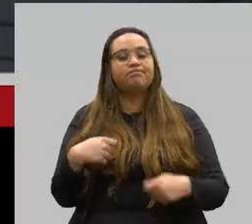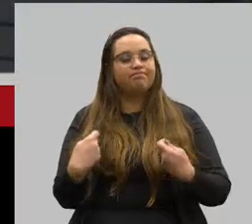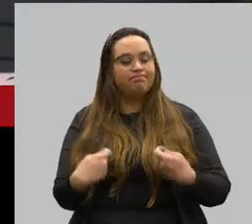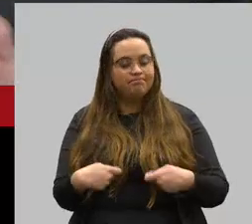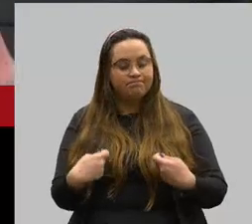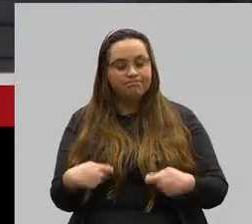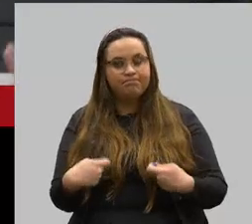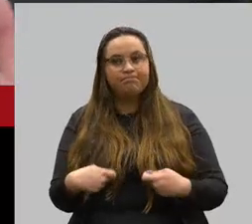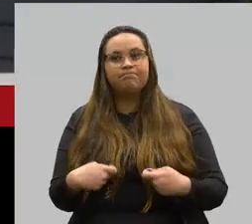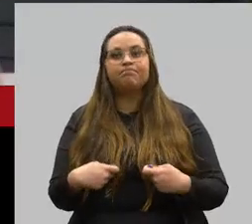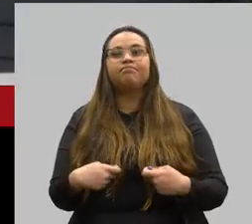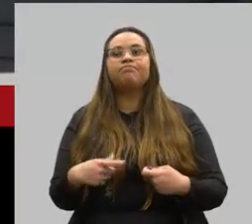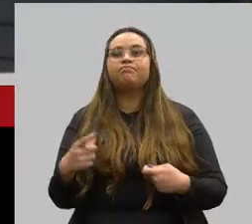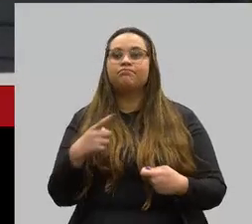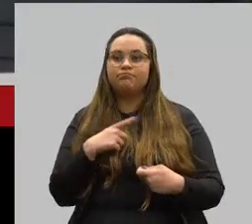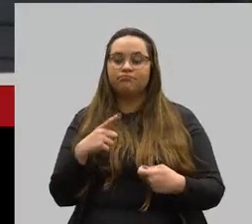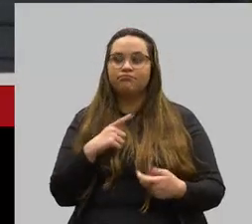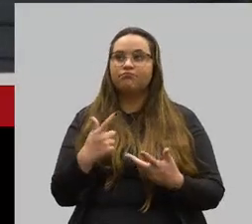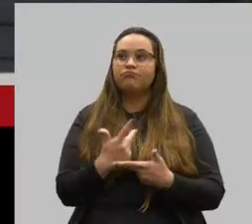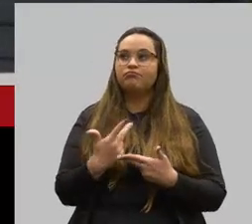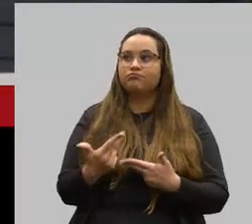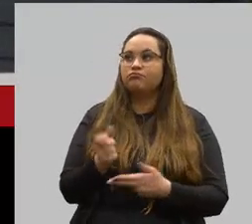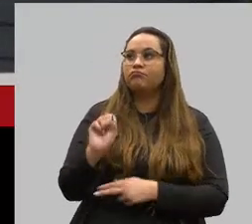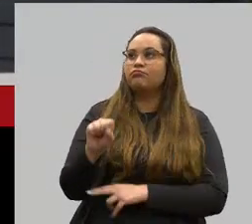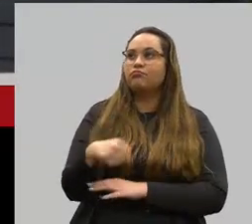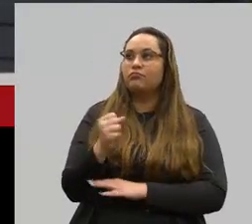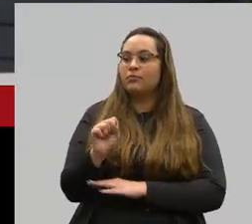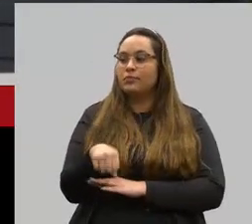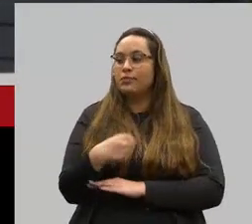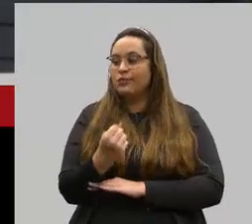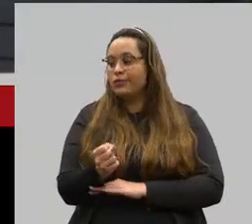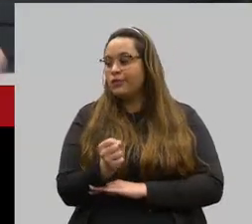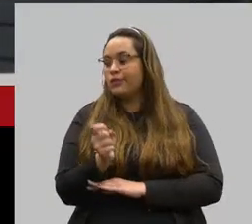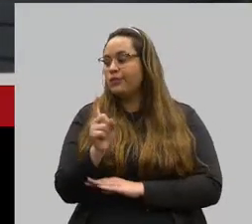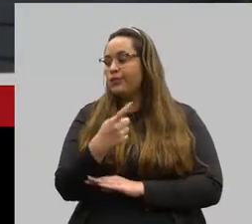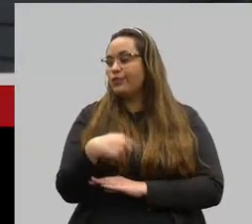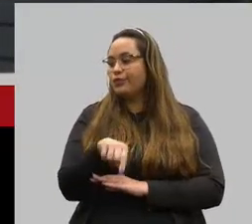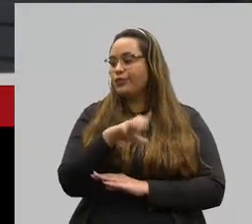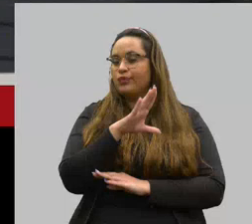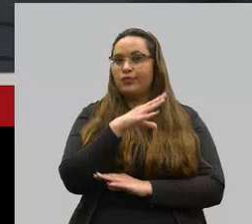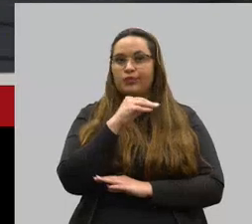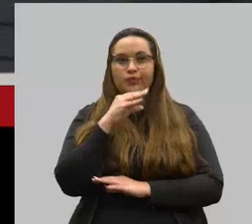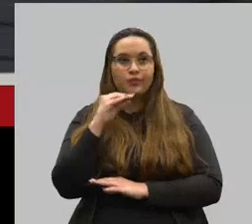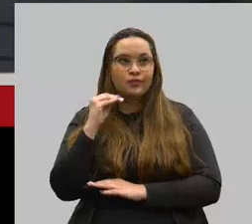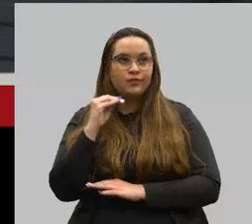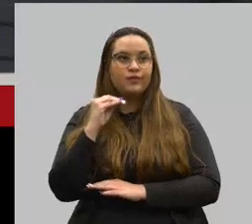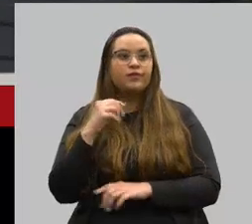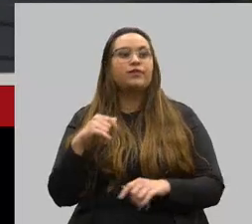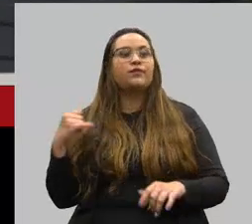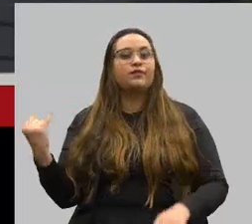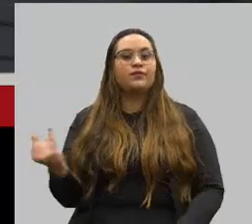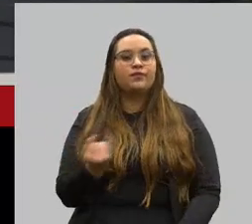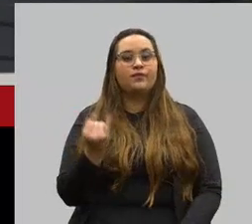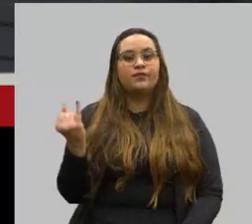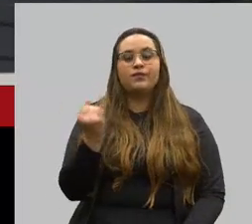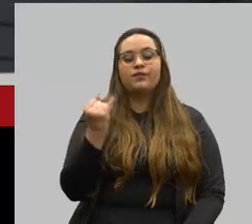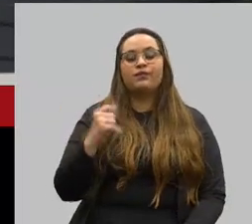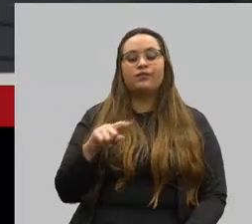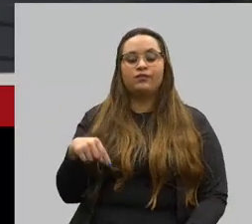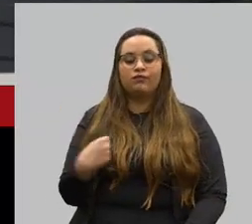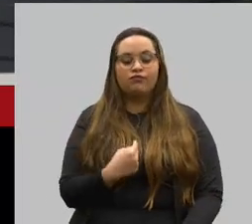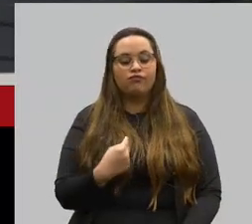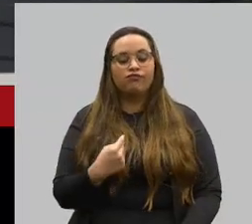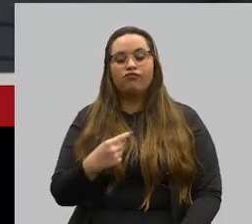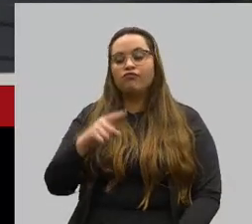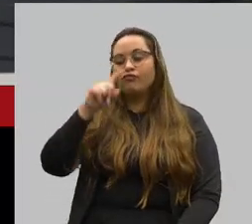Principalmente a reabilitação fisioterápica e desses servidores e o é importante nós dizermos que o nosso hospital o